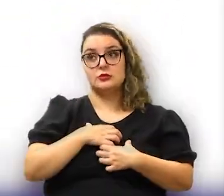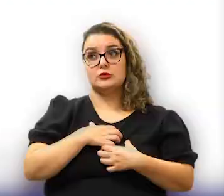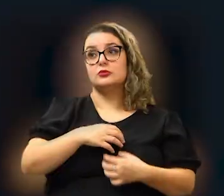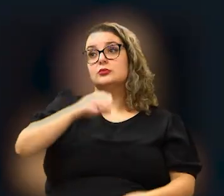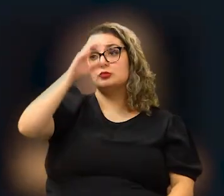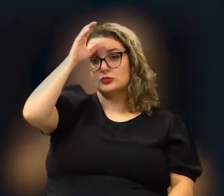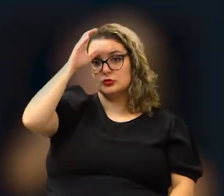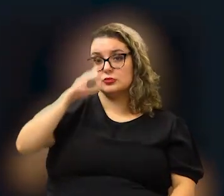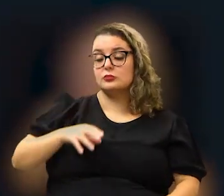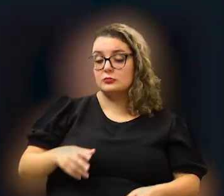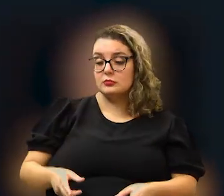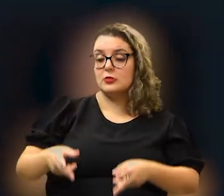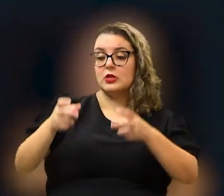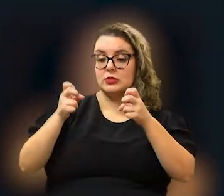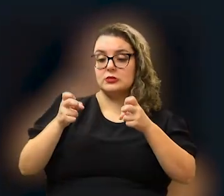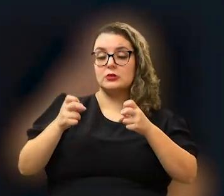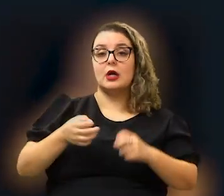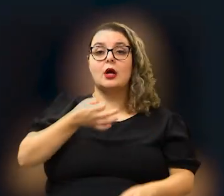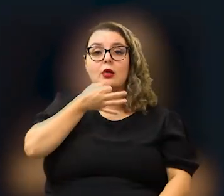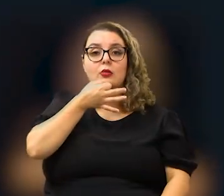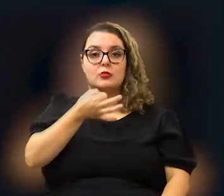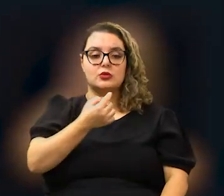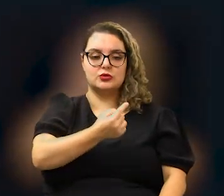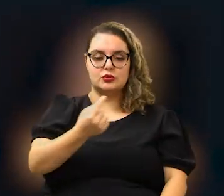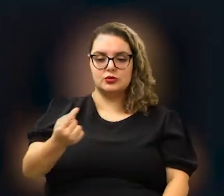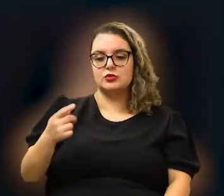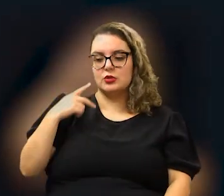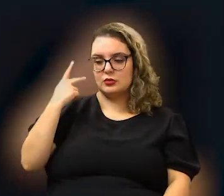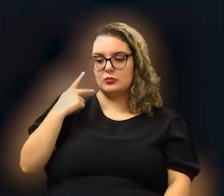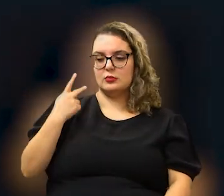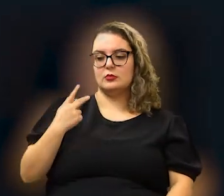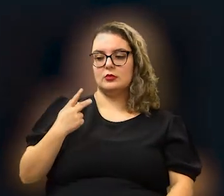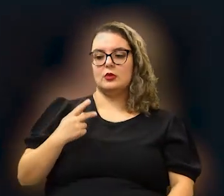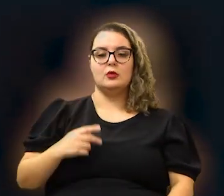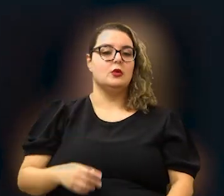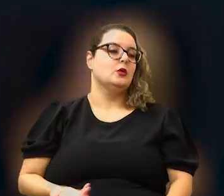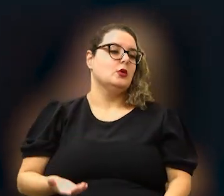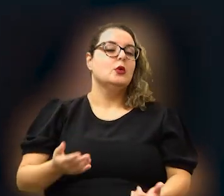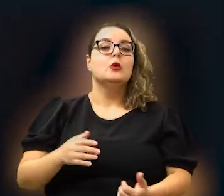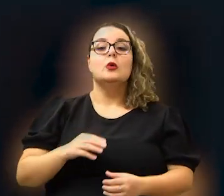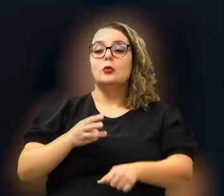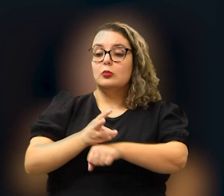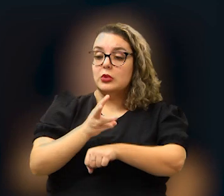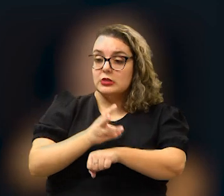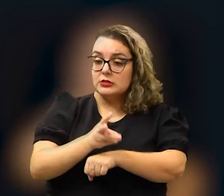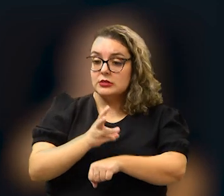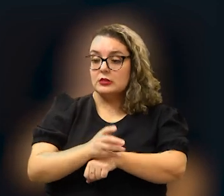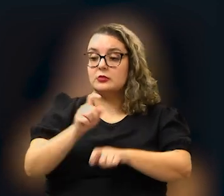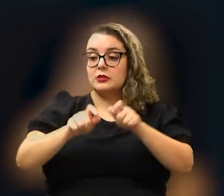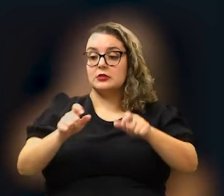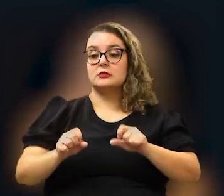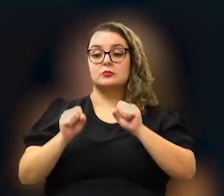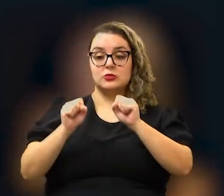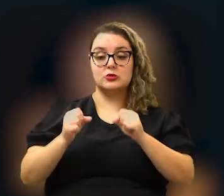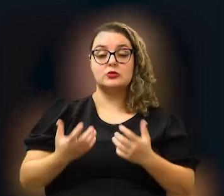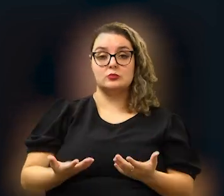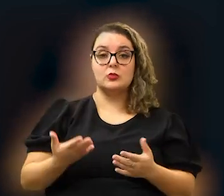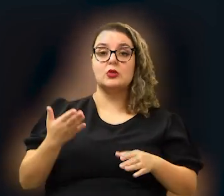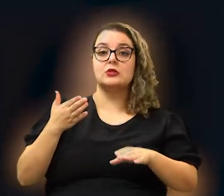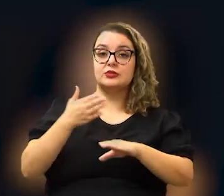de WhatsApp que a gente criou e as pessoas podem, acessando o site da Câmara, cadastrando o seu telefone